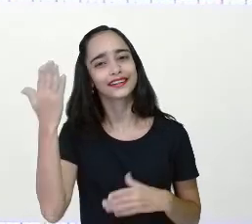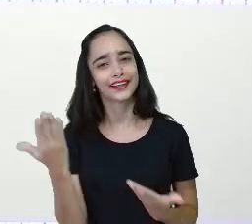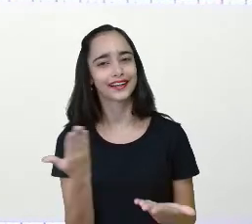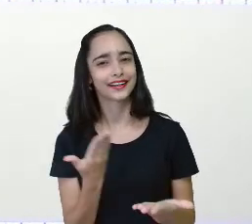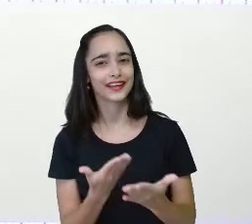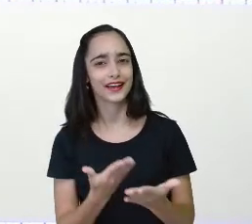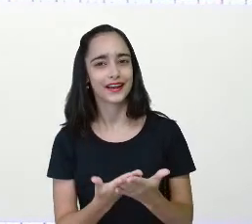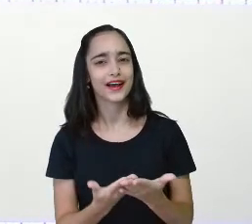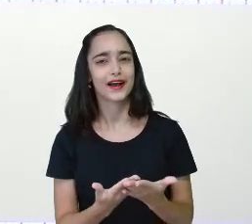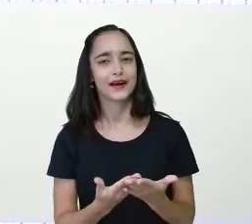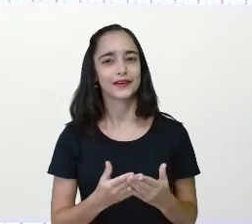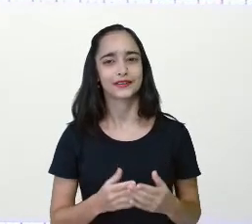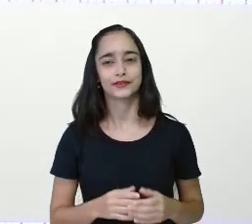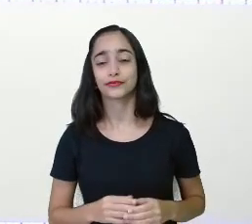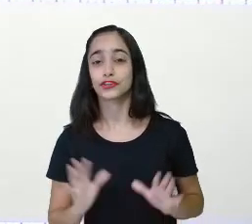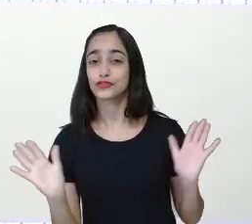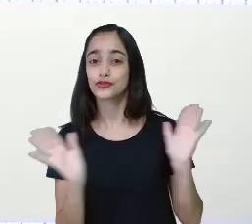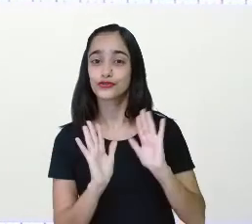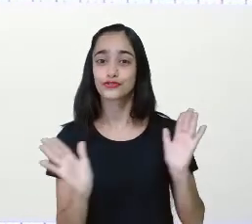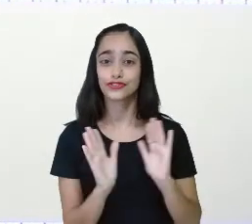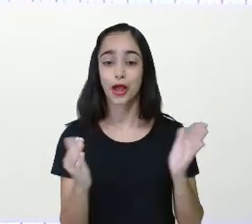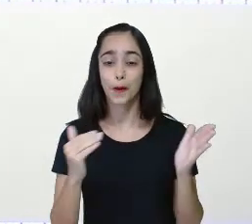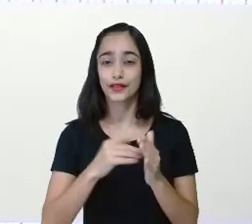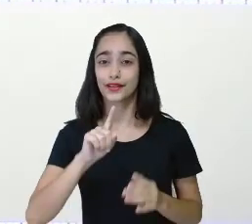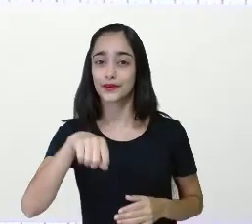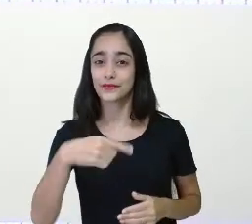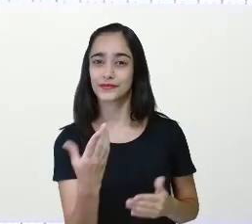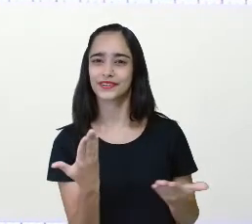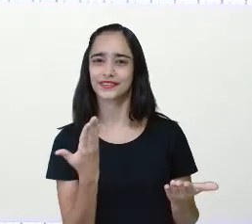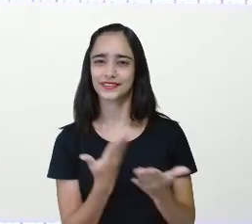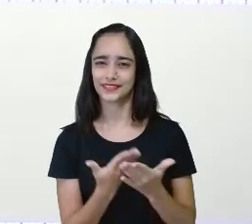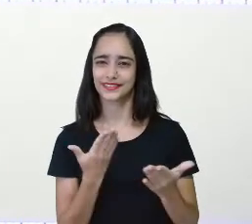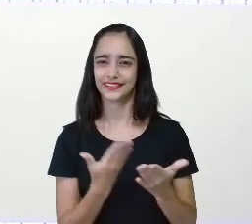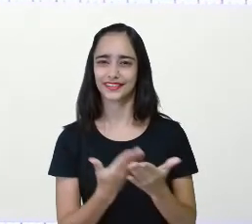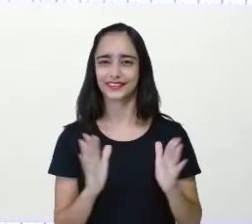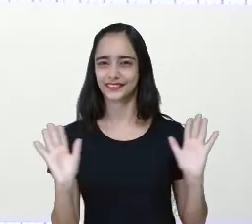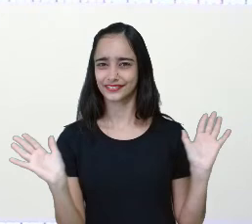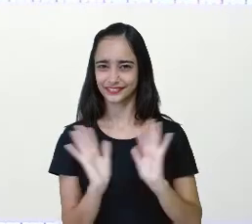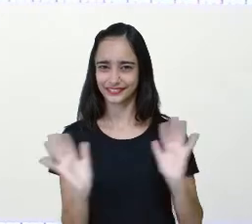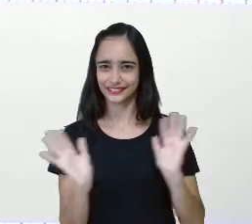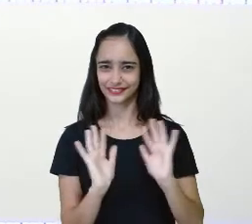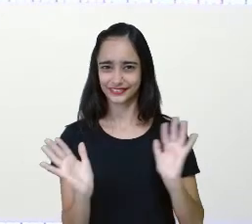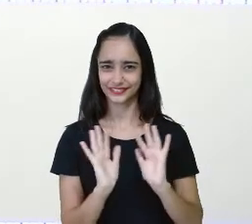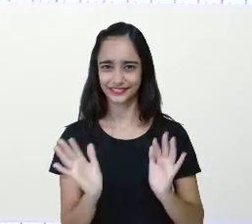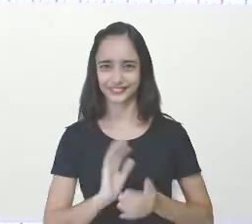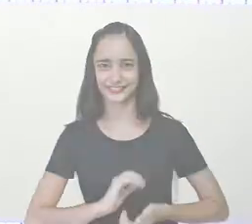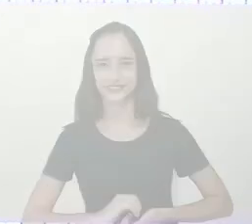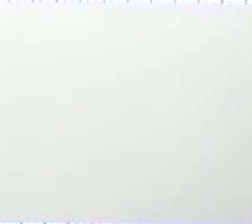sua estrutura. Tchau, tchau, crianças, até a próxima aula.